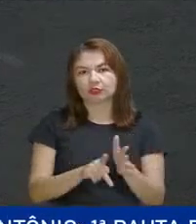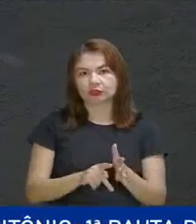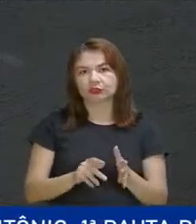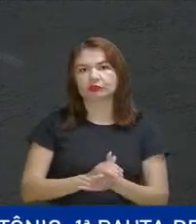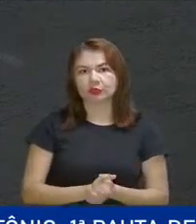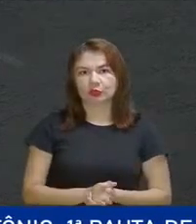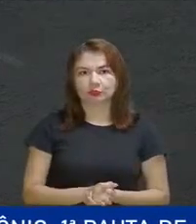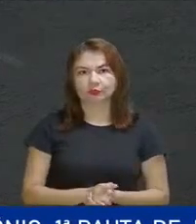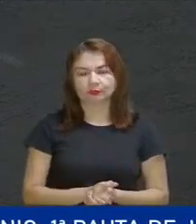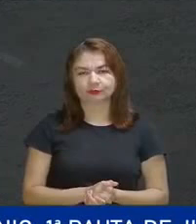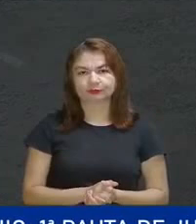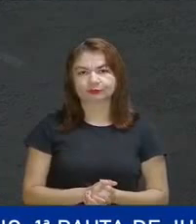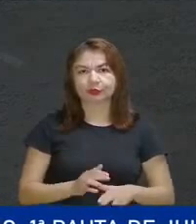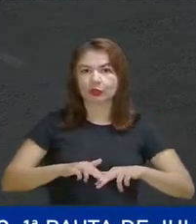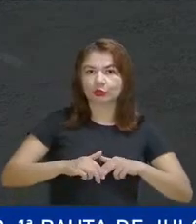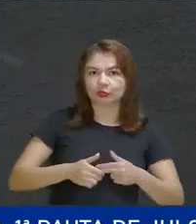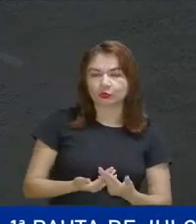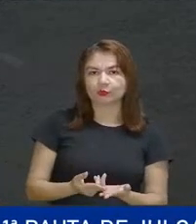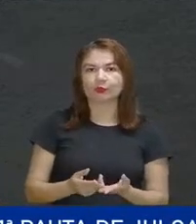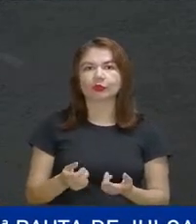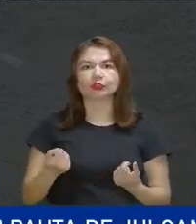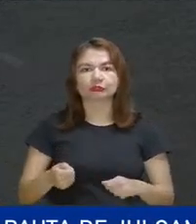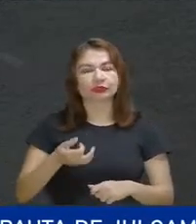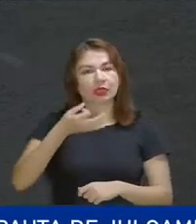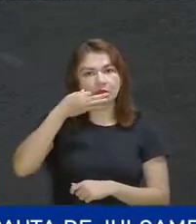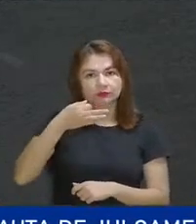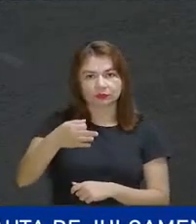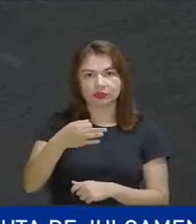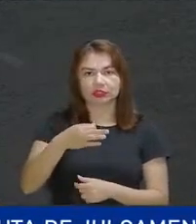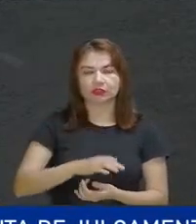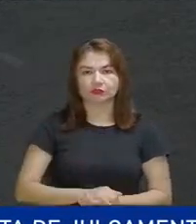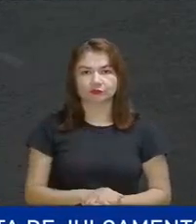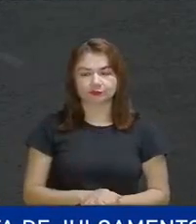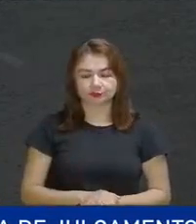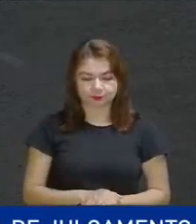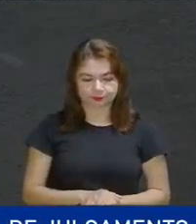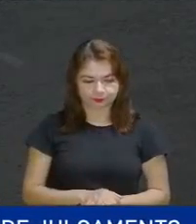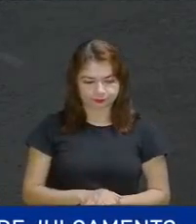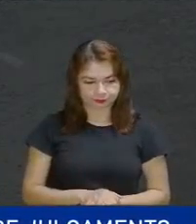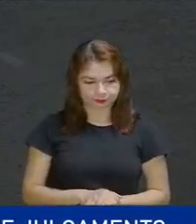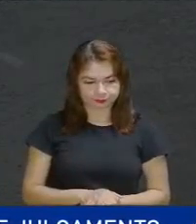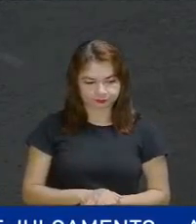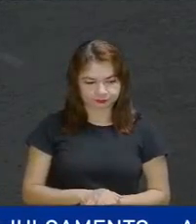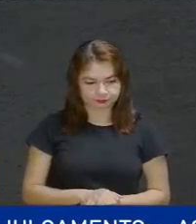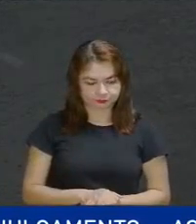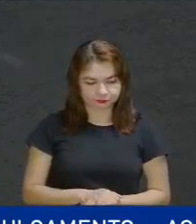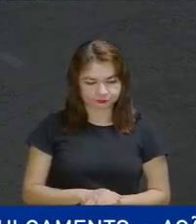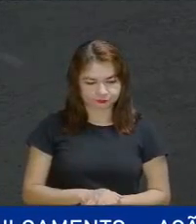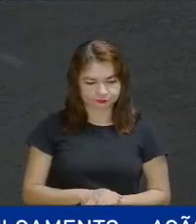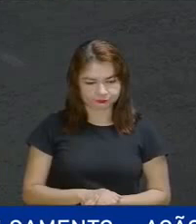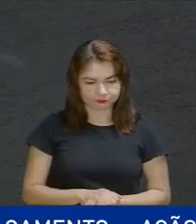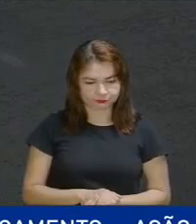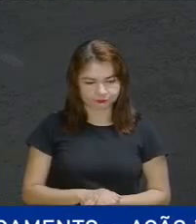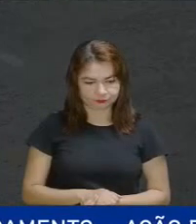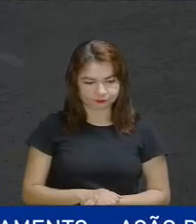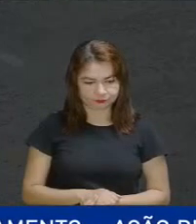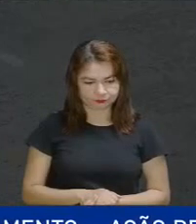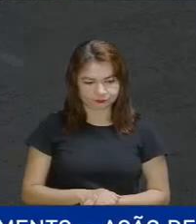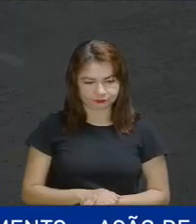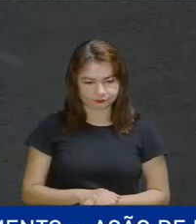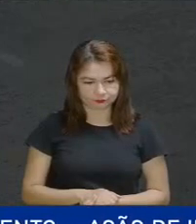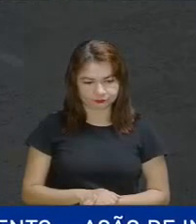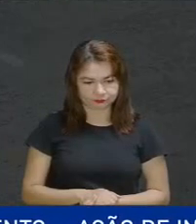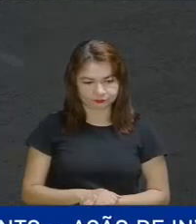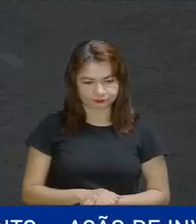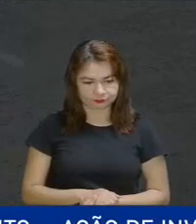vê como a gente sabe as informações. Olha, eu já liguei pro Neto, pro Jacó, liguei, ele não atendeu, eu mandei esse Rosana ligar. Rosana conversa com o Neto